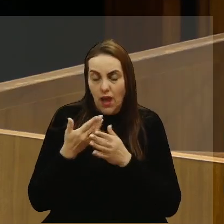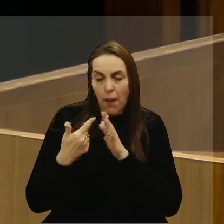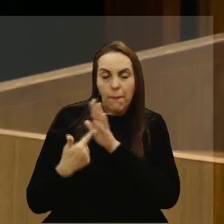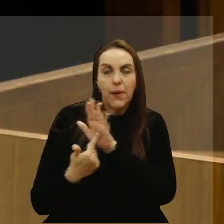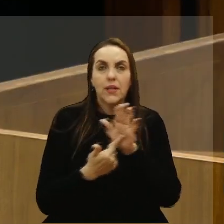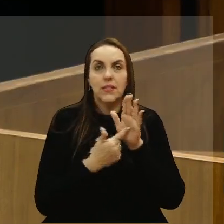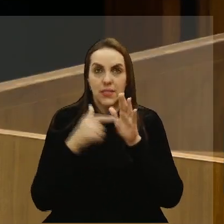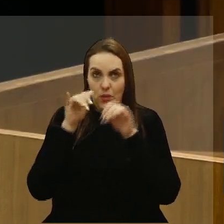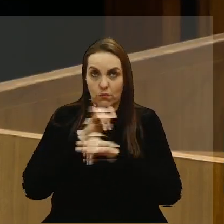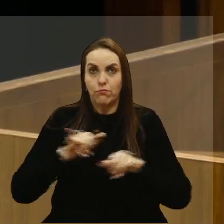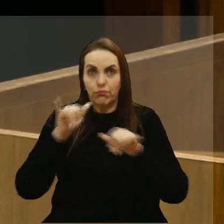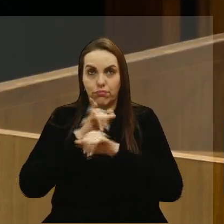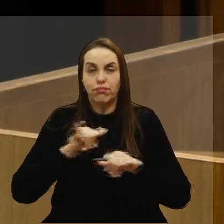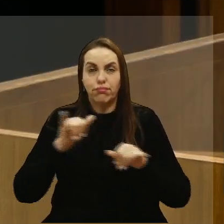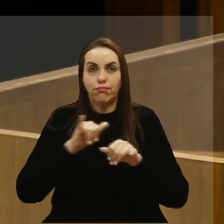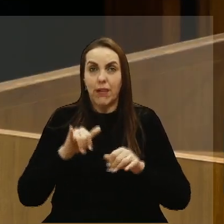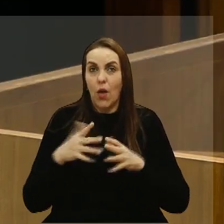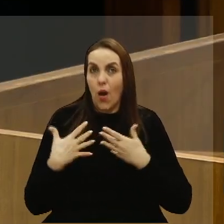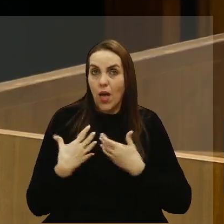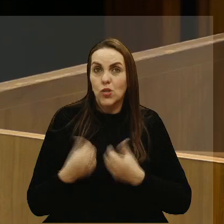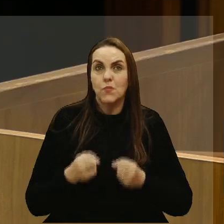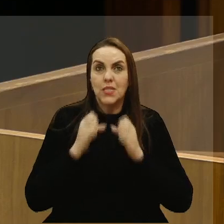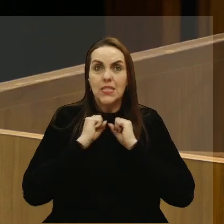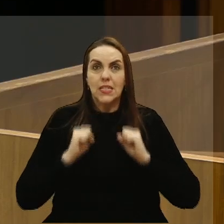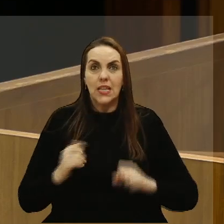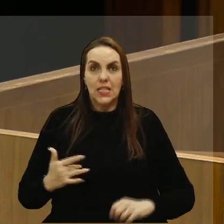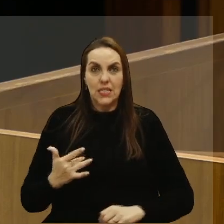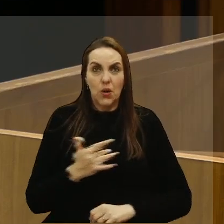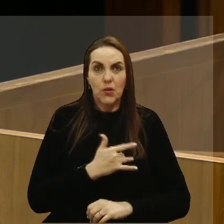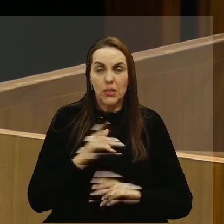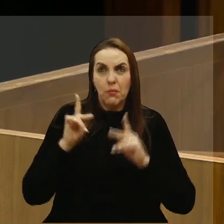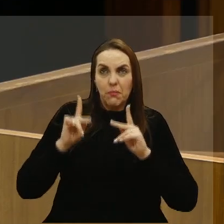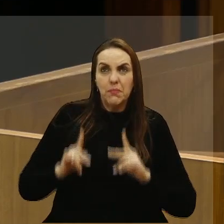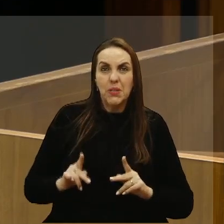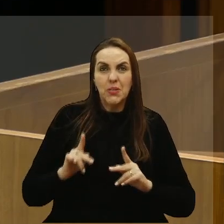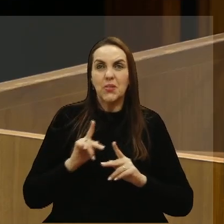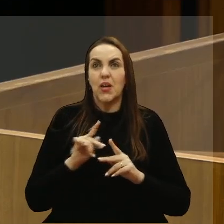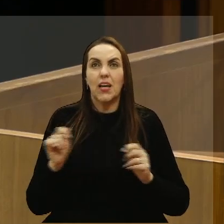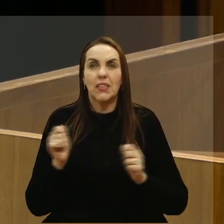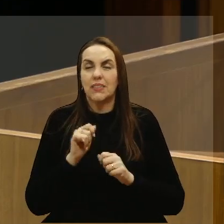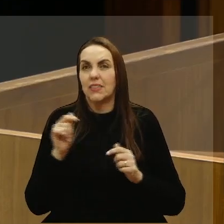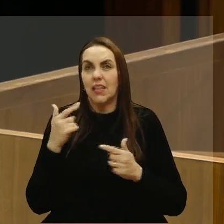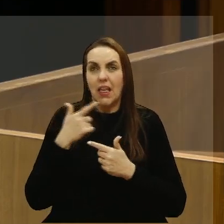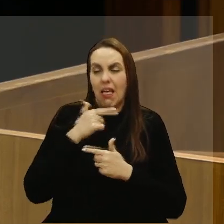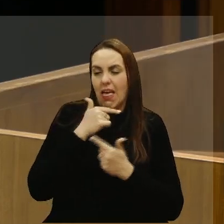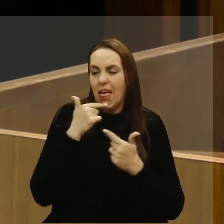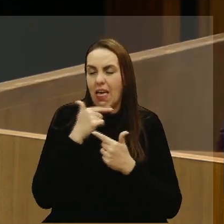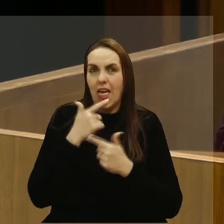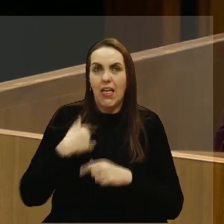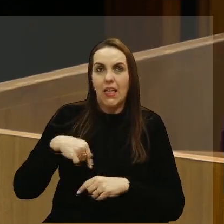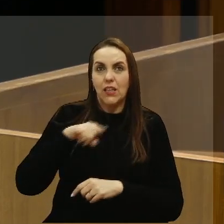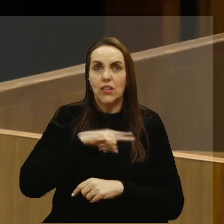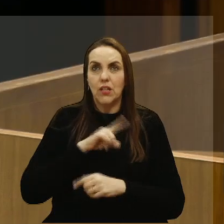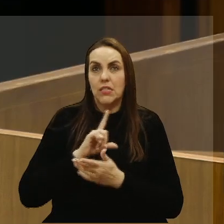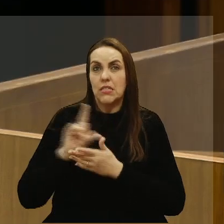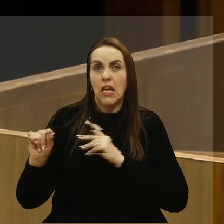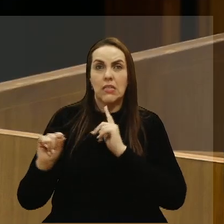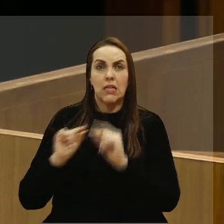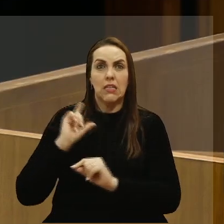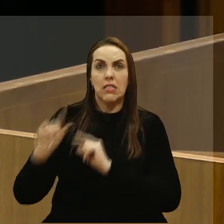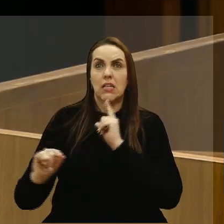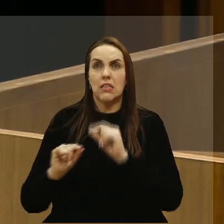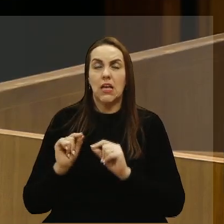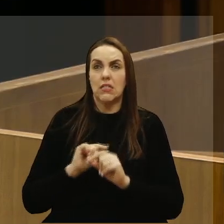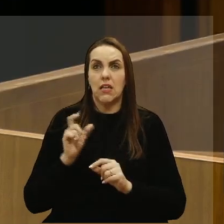Secretaria da Saúde, o que teve de gente, que talvez aqueles que riam da gente, vereador Lucas, pediram para sair do setor. Meu Deus do céu, foi